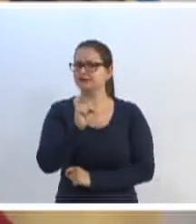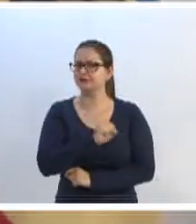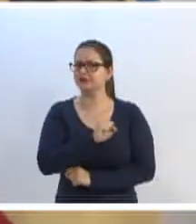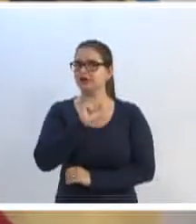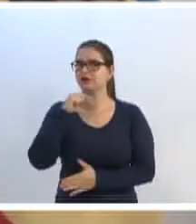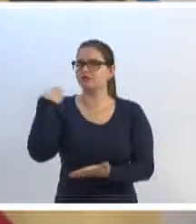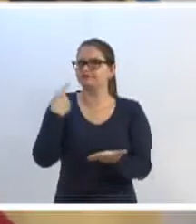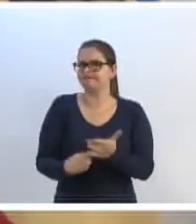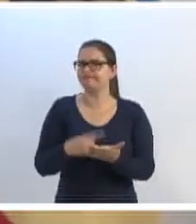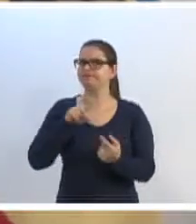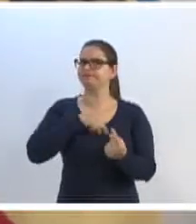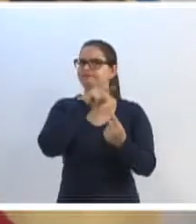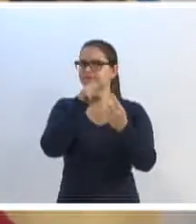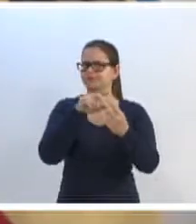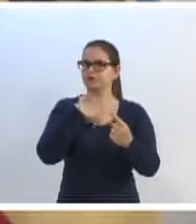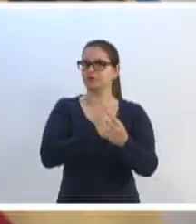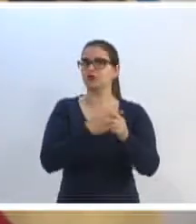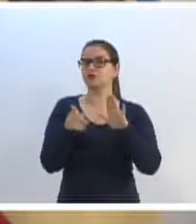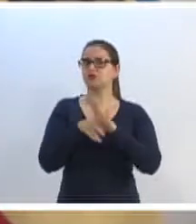missão que nós temos enquanto